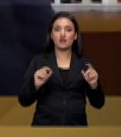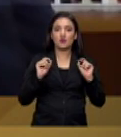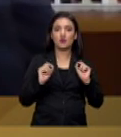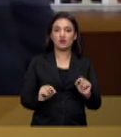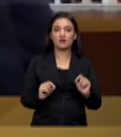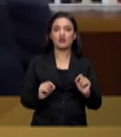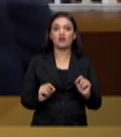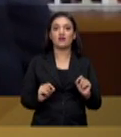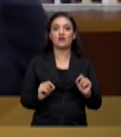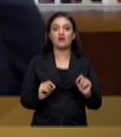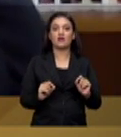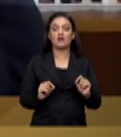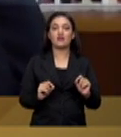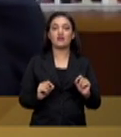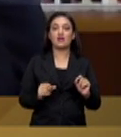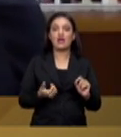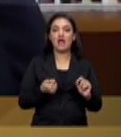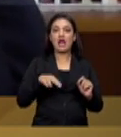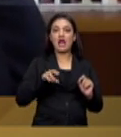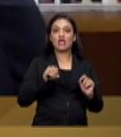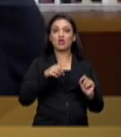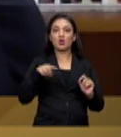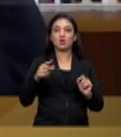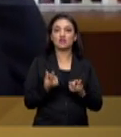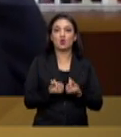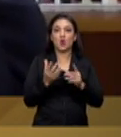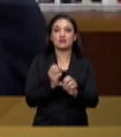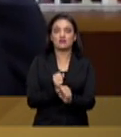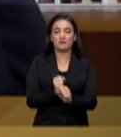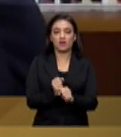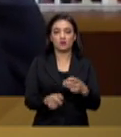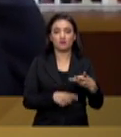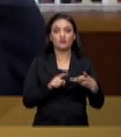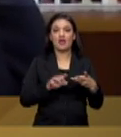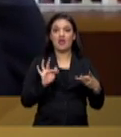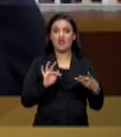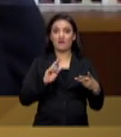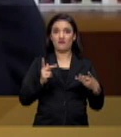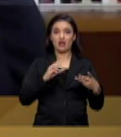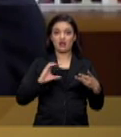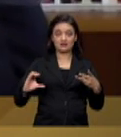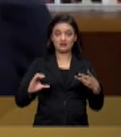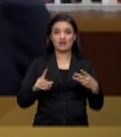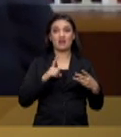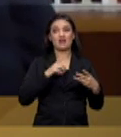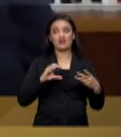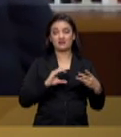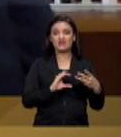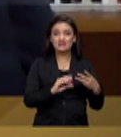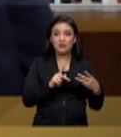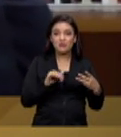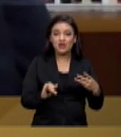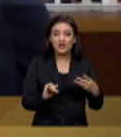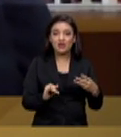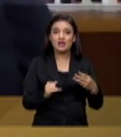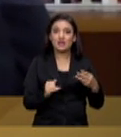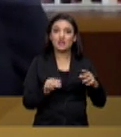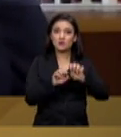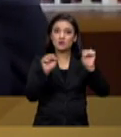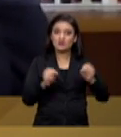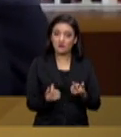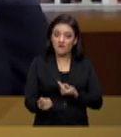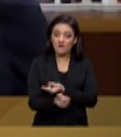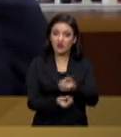orçamento. No governo do presidente Fernando Henrique Cardoso, CPI do sistema financeiro, CPI do